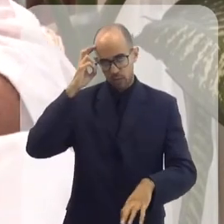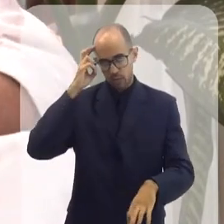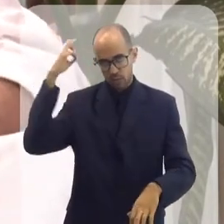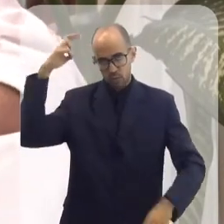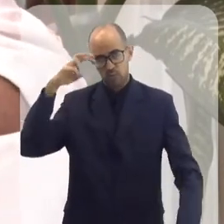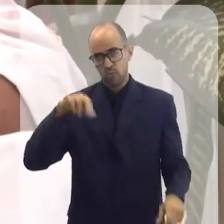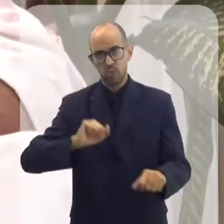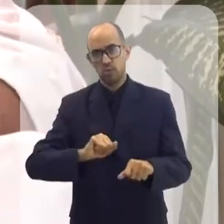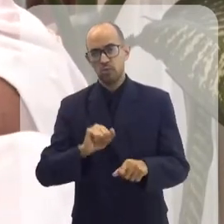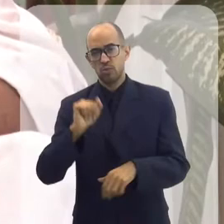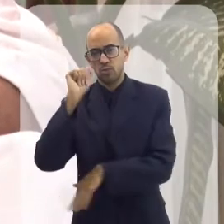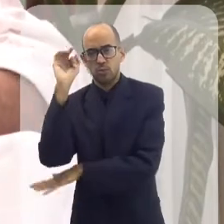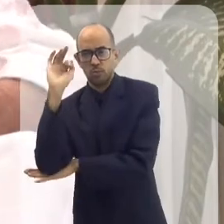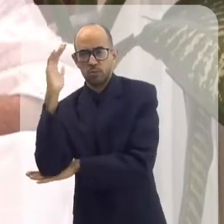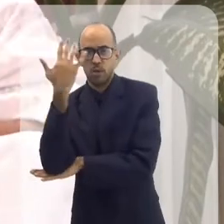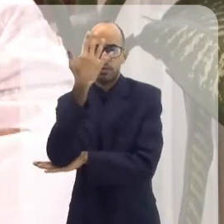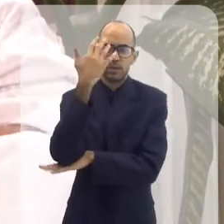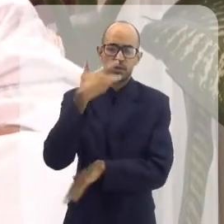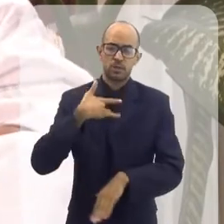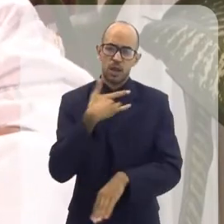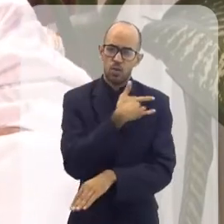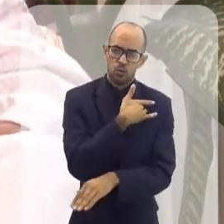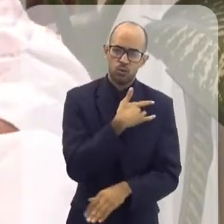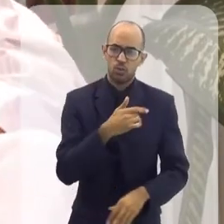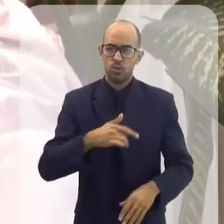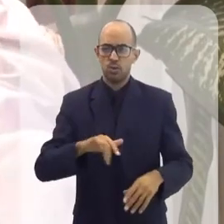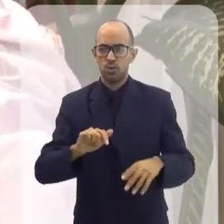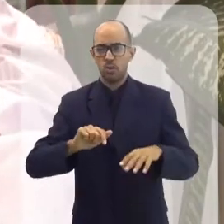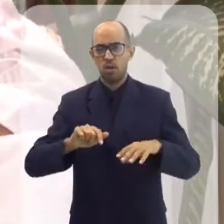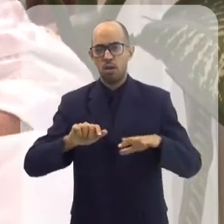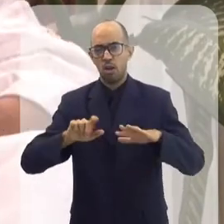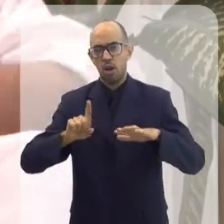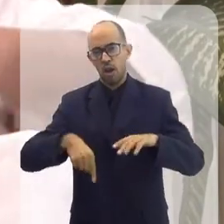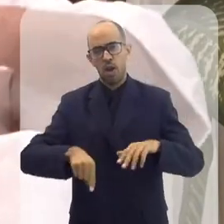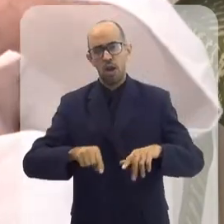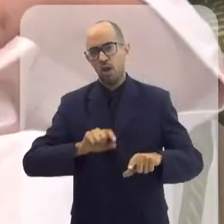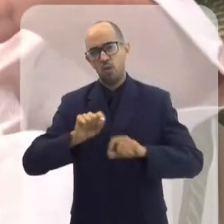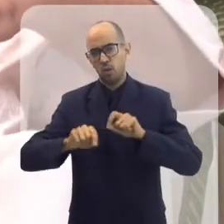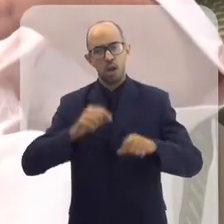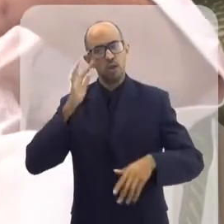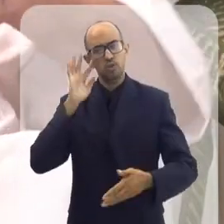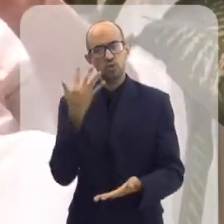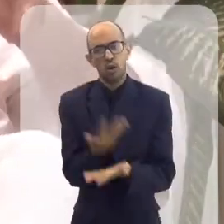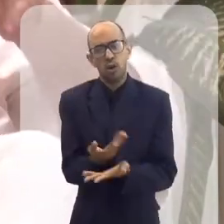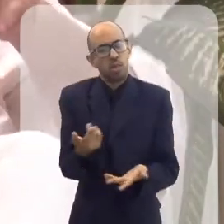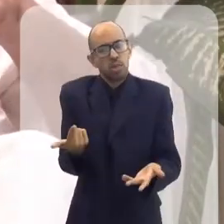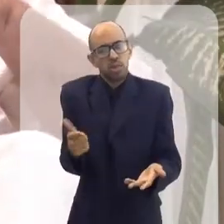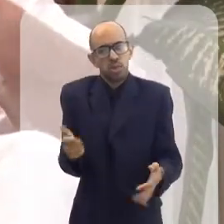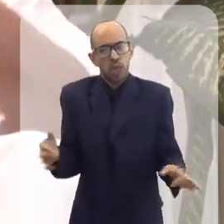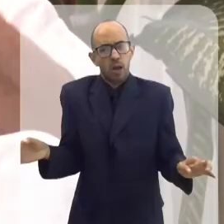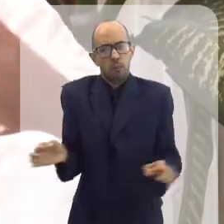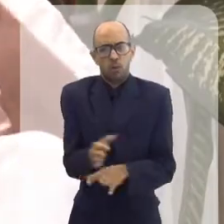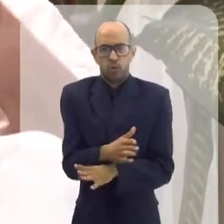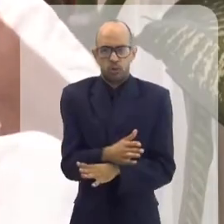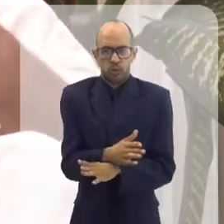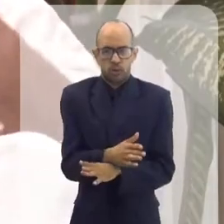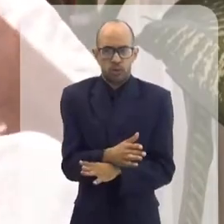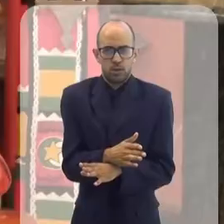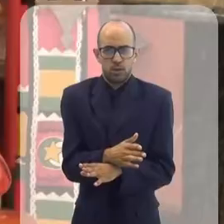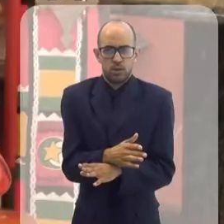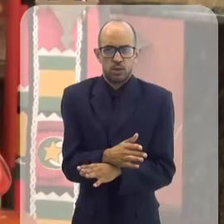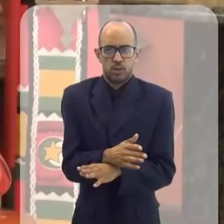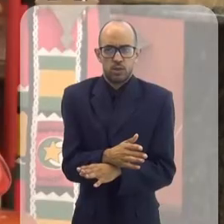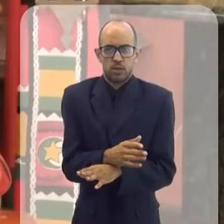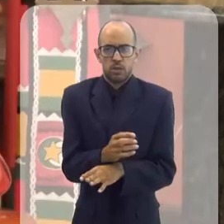a cultura o meio ambiente à saúde então a solução ela não vem